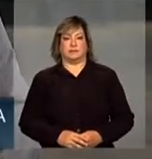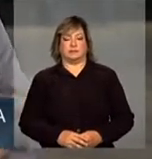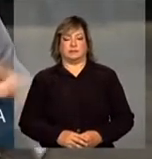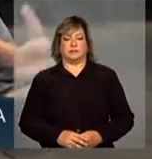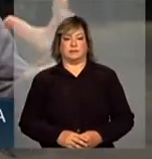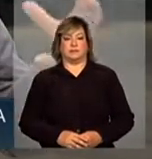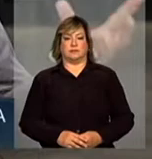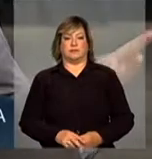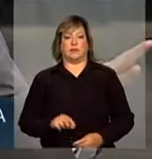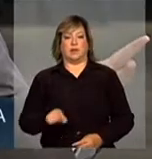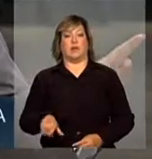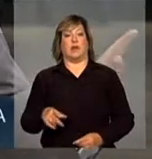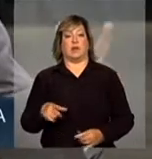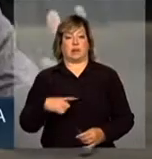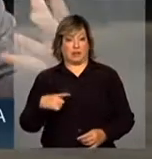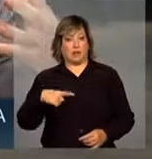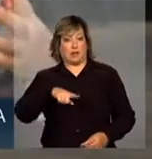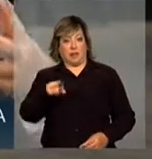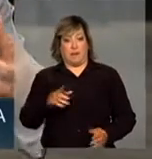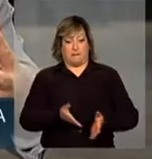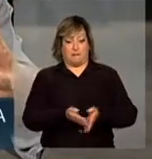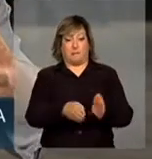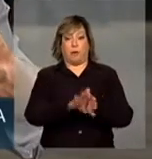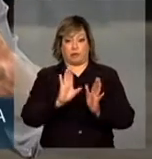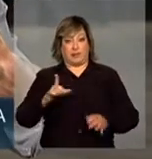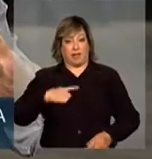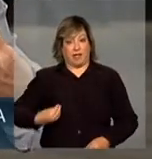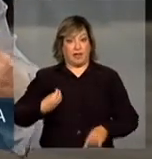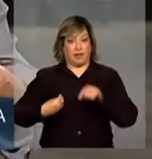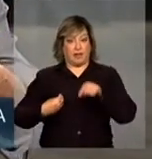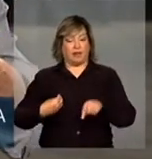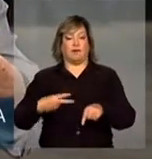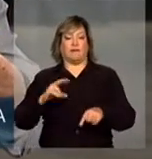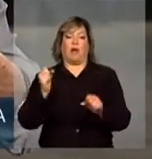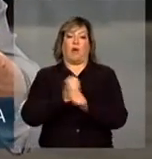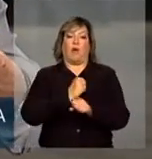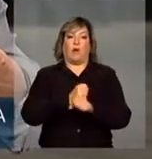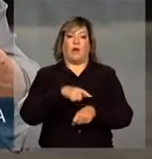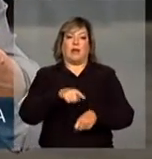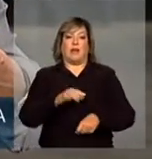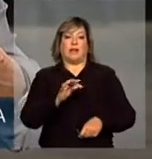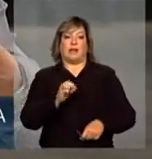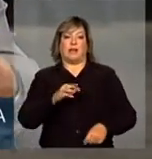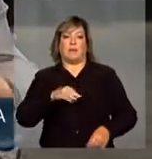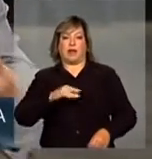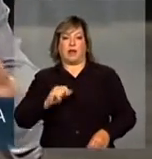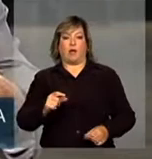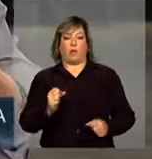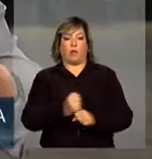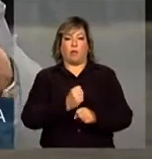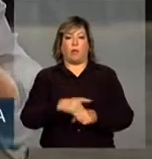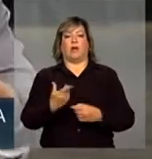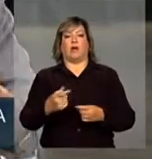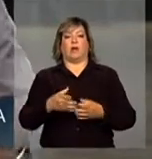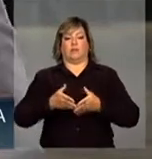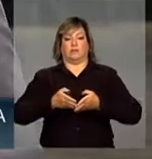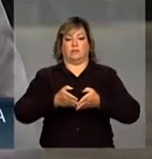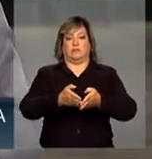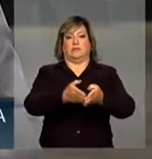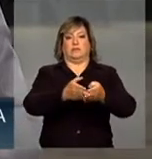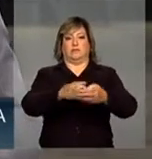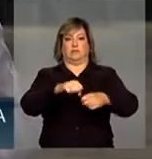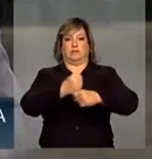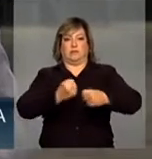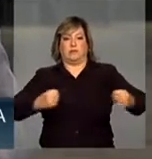A estrutura do porto já existe e eles vão construir um terminal para a construção de navios, de embarcações, que